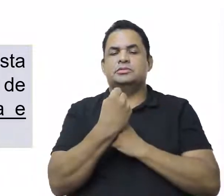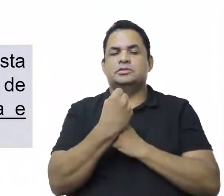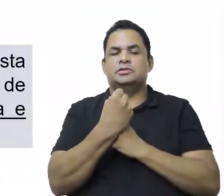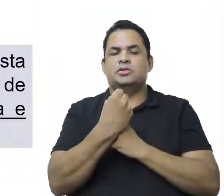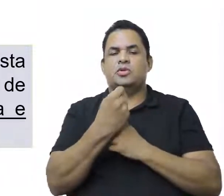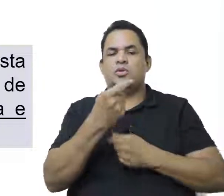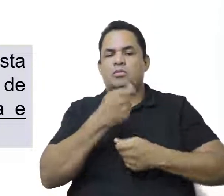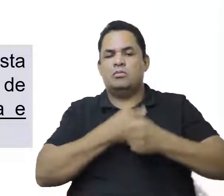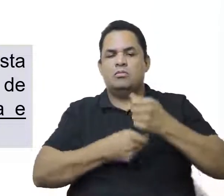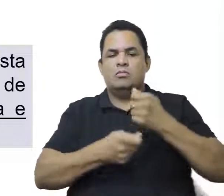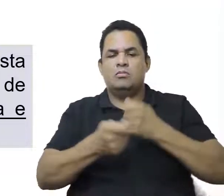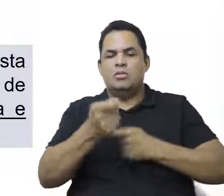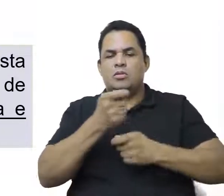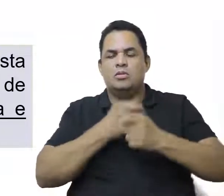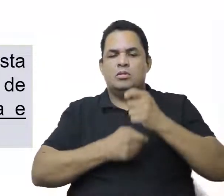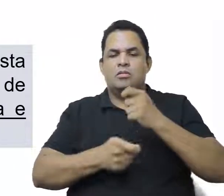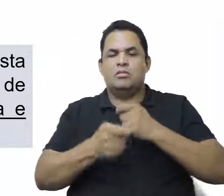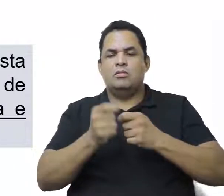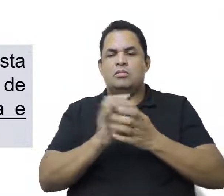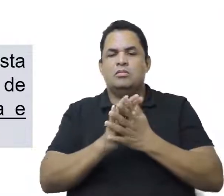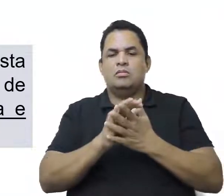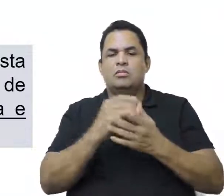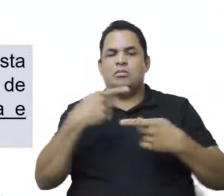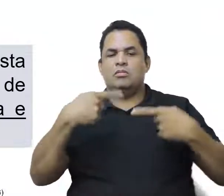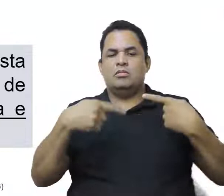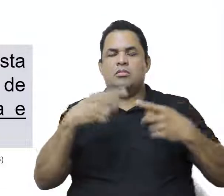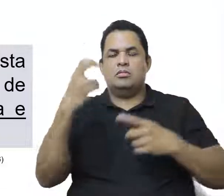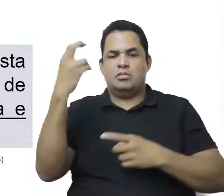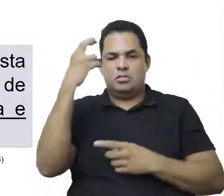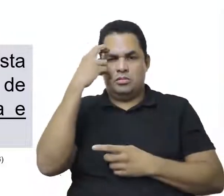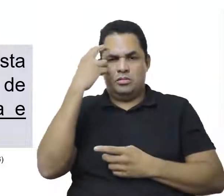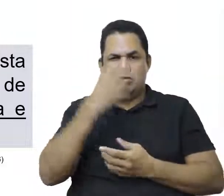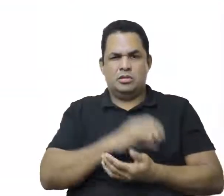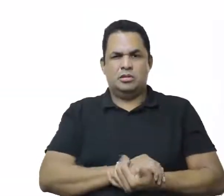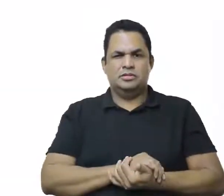social, política e cultural, tá certo?